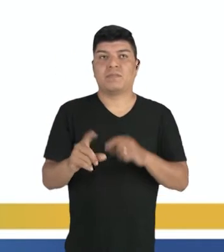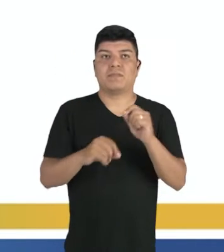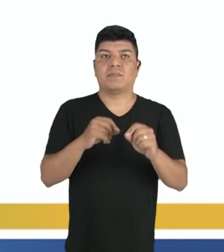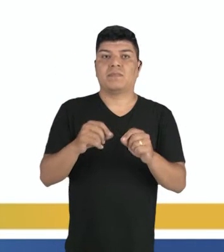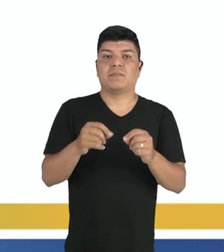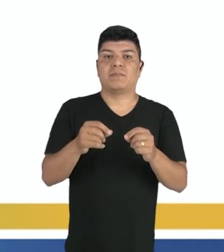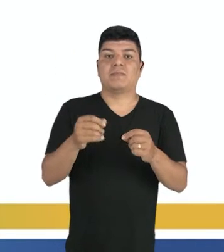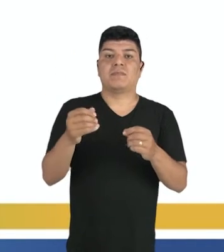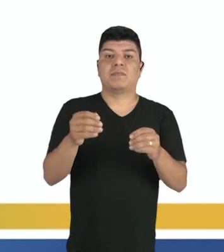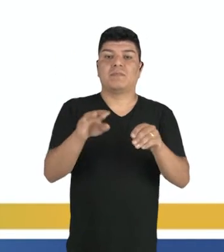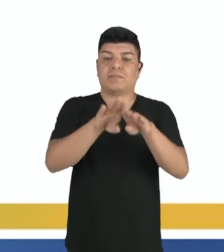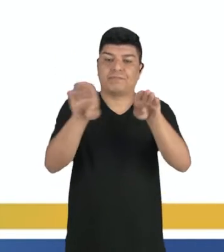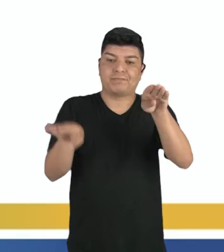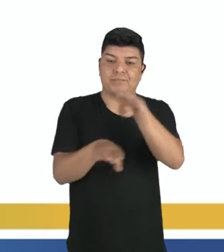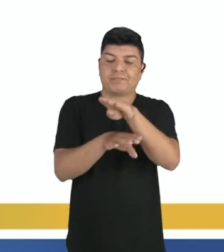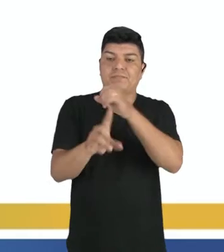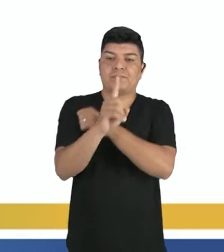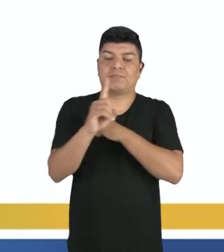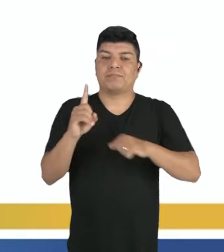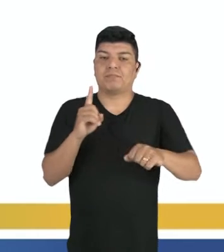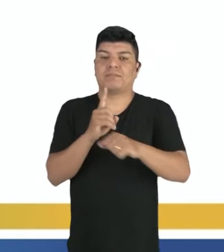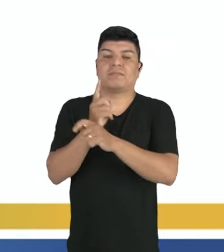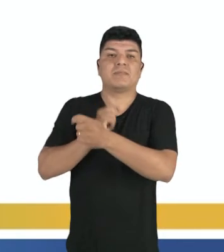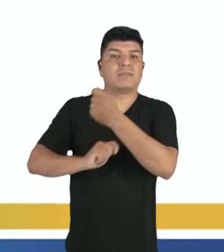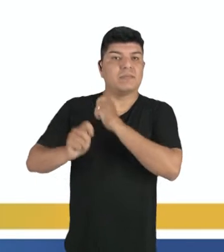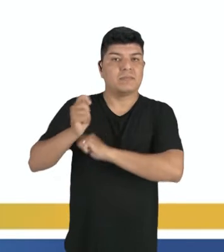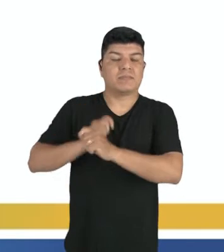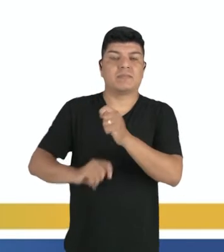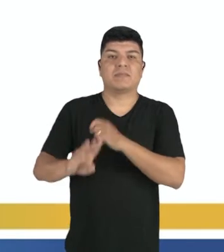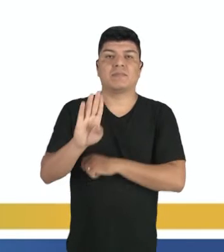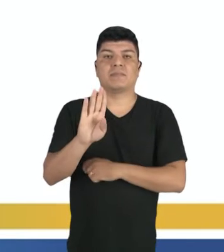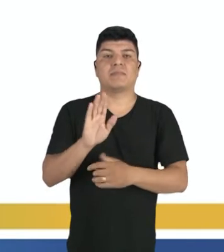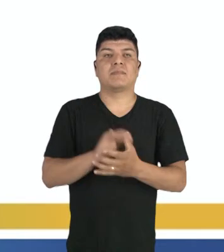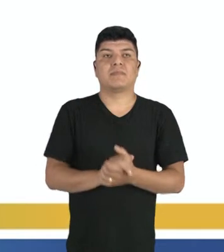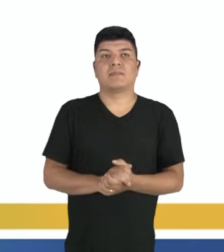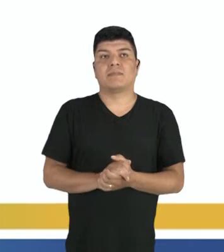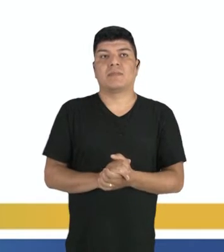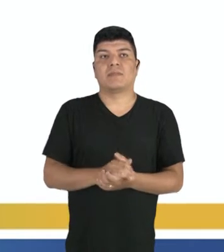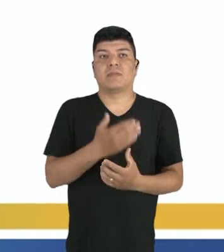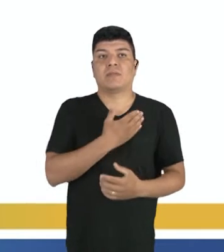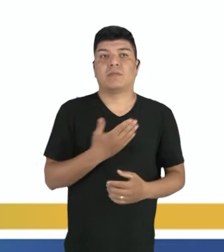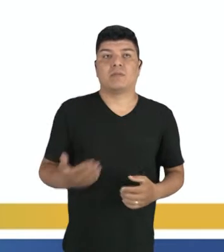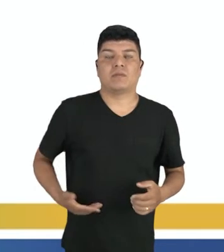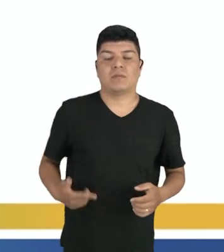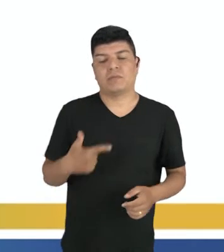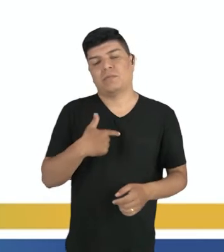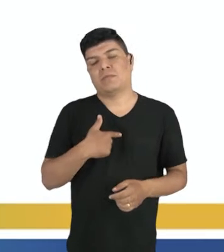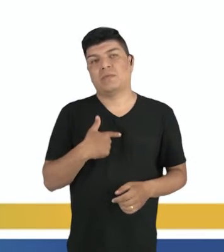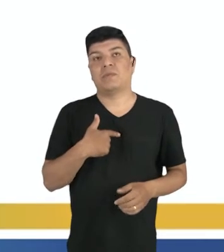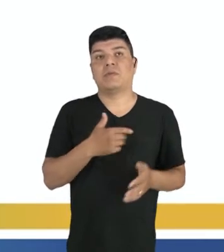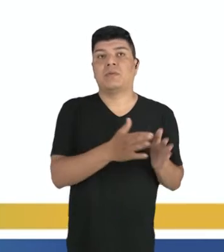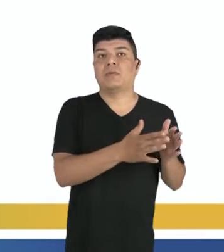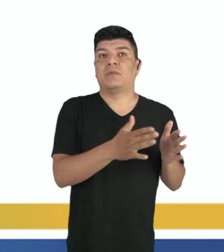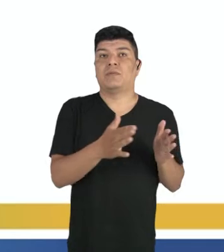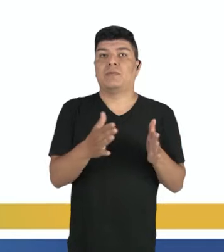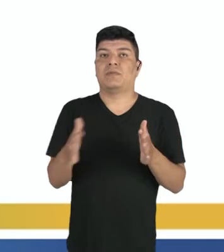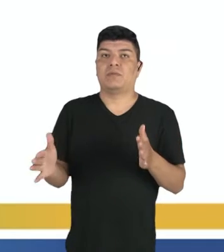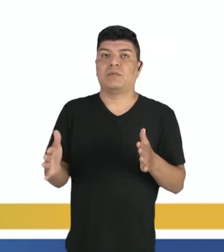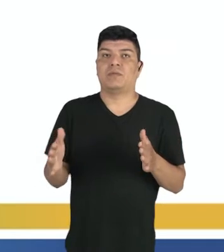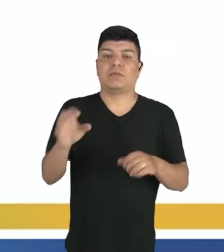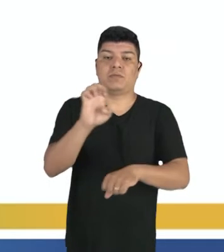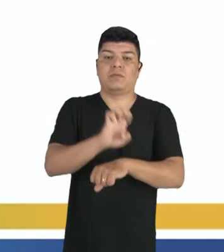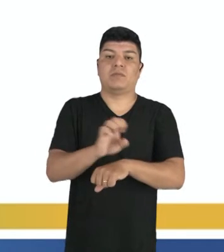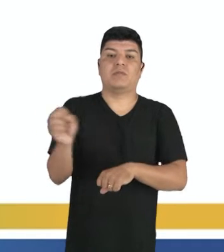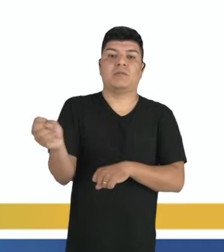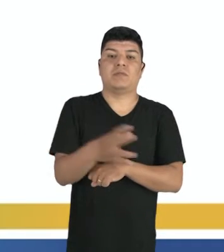as desigualdades regionais sociais e econômicas. Letra B. No governo de Getúlio Vargas, no período do Estado